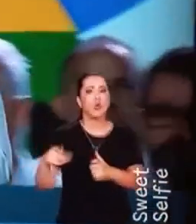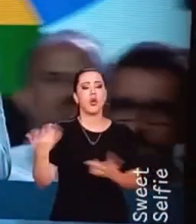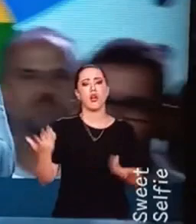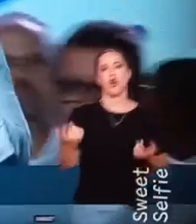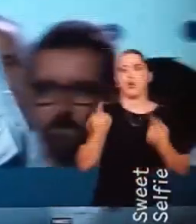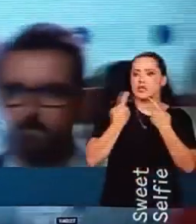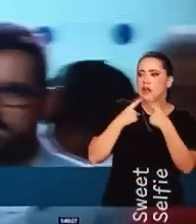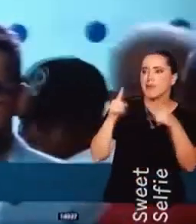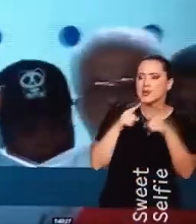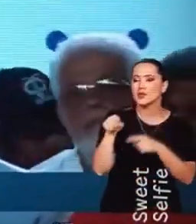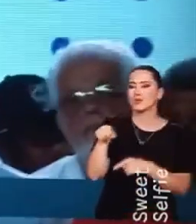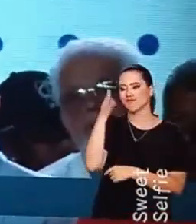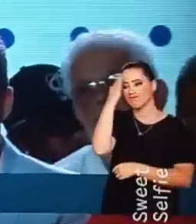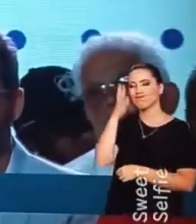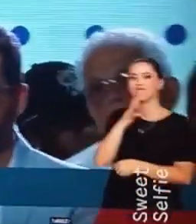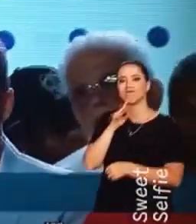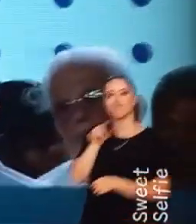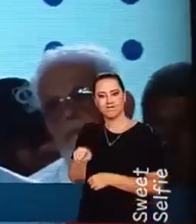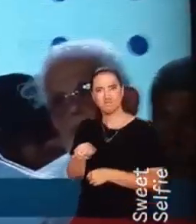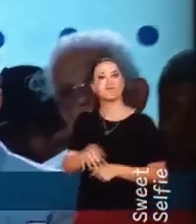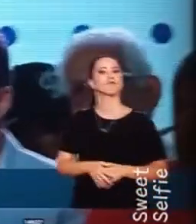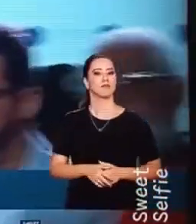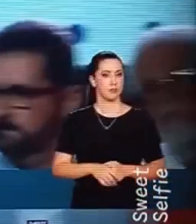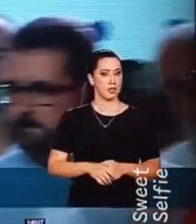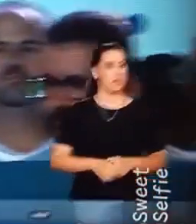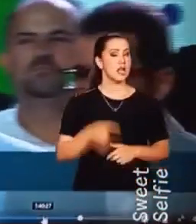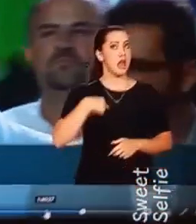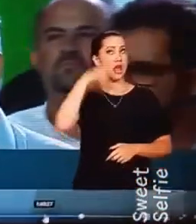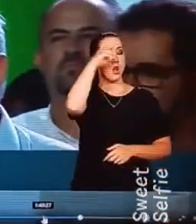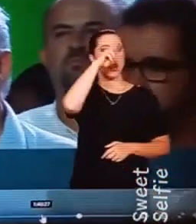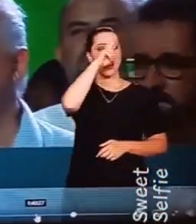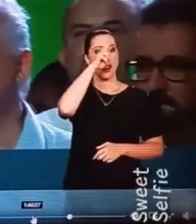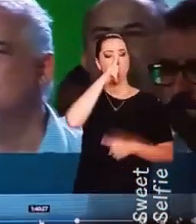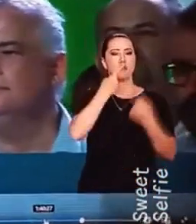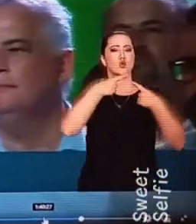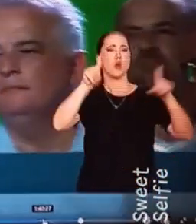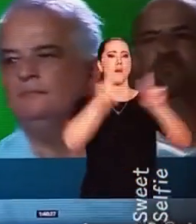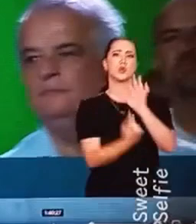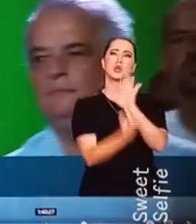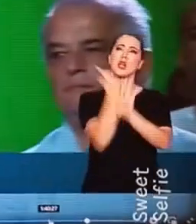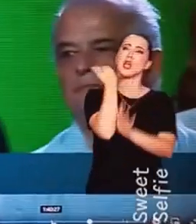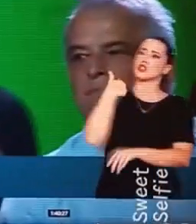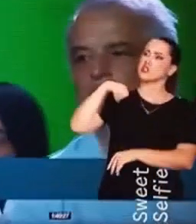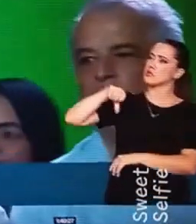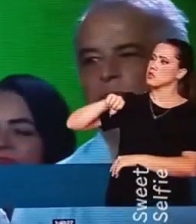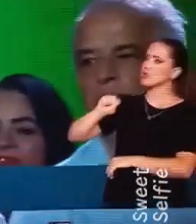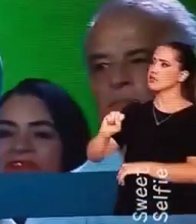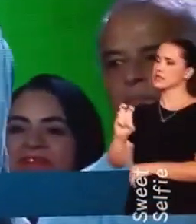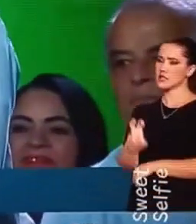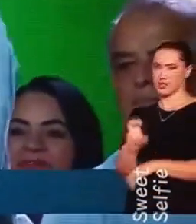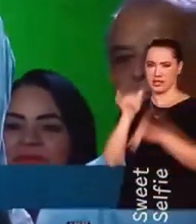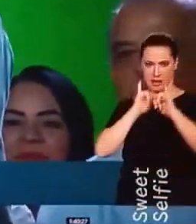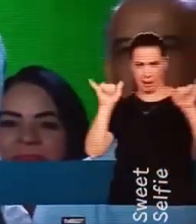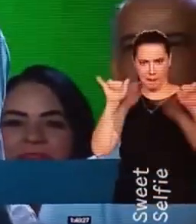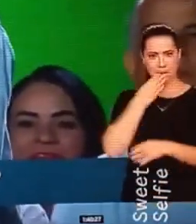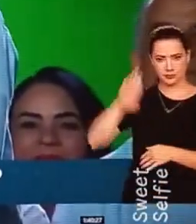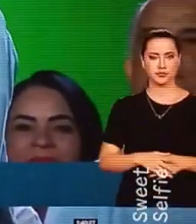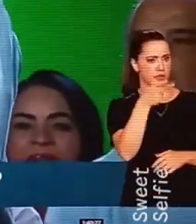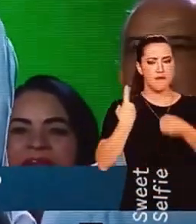campanha de 1985. A gente dizia, uma cidade parece pequena